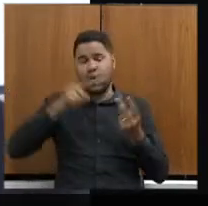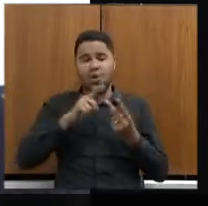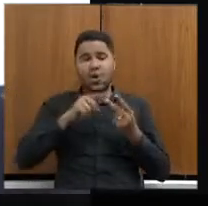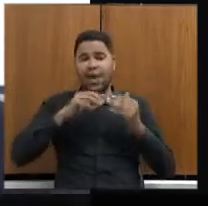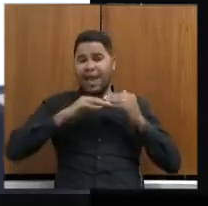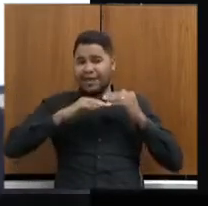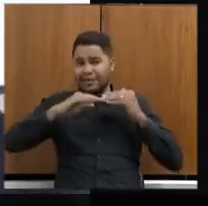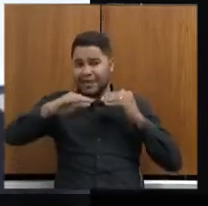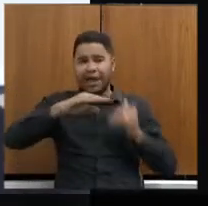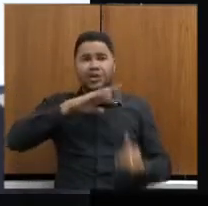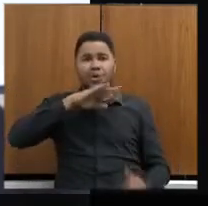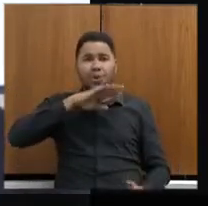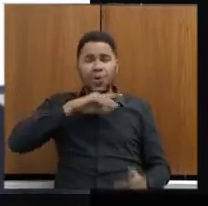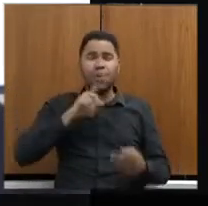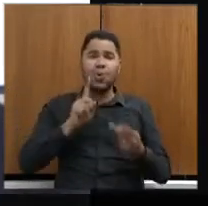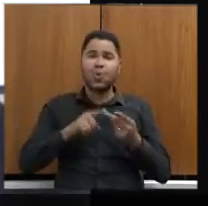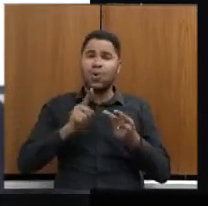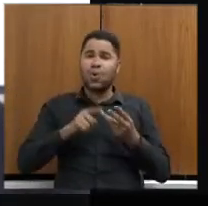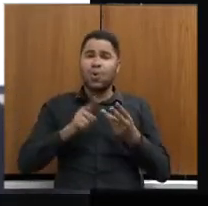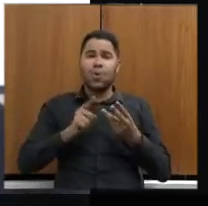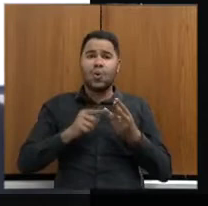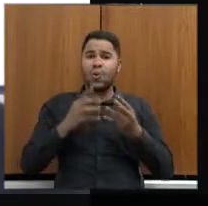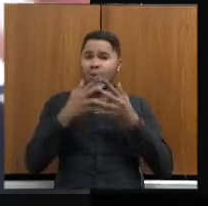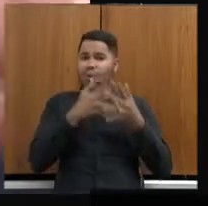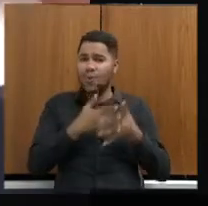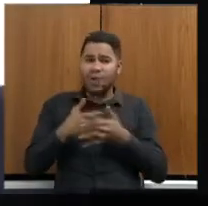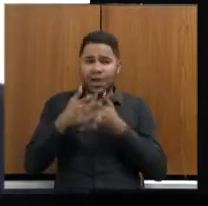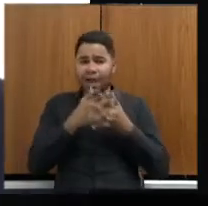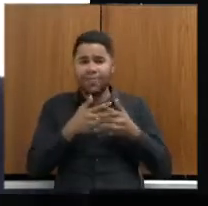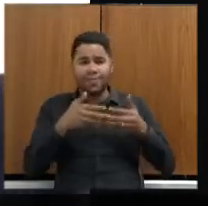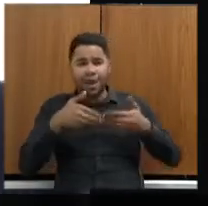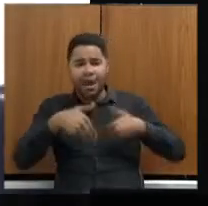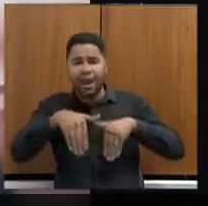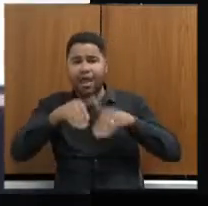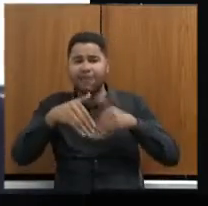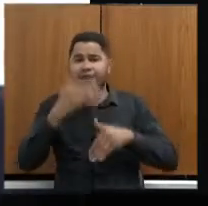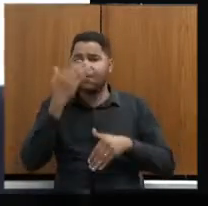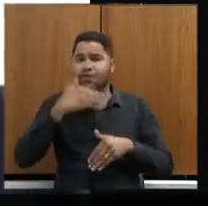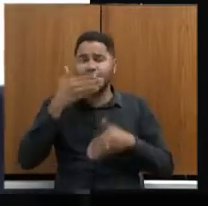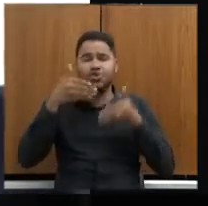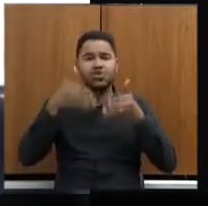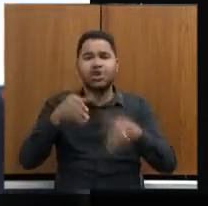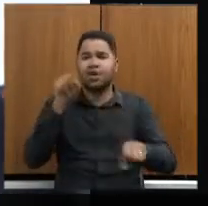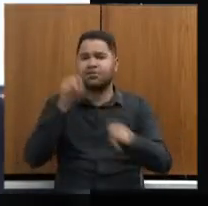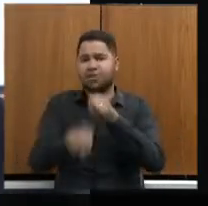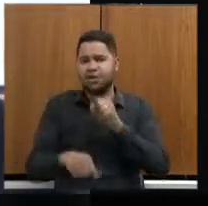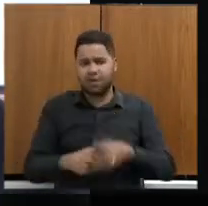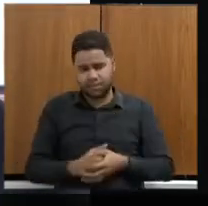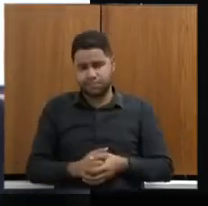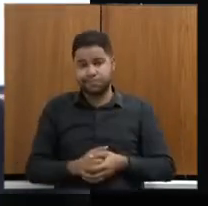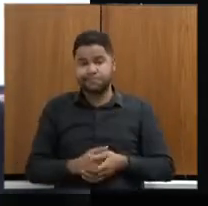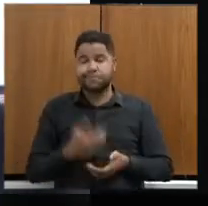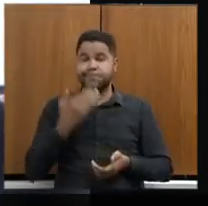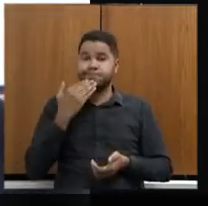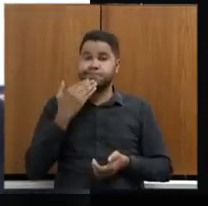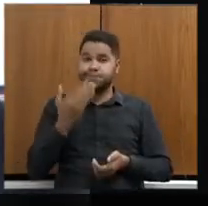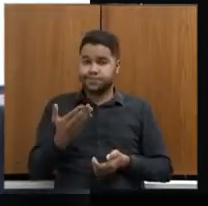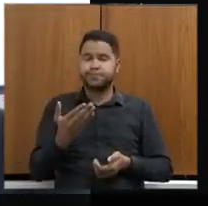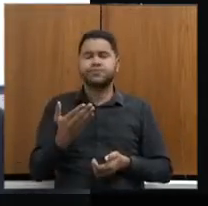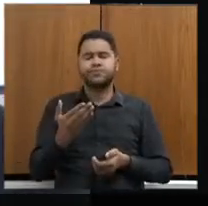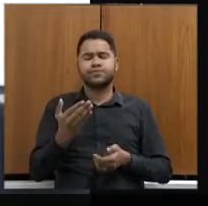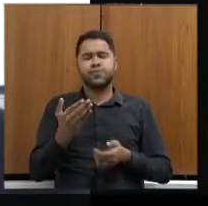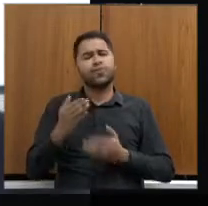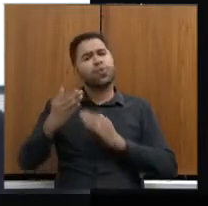esquadra da hui os caminhões não consegue e levar as frutas assunto cheiro estragado estão peçam Senhor o